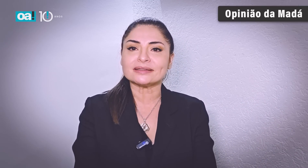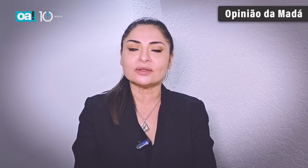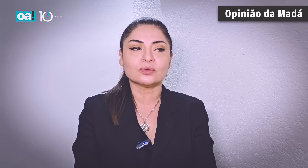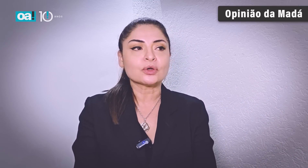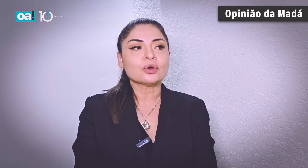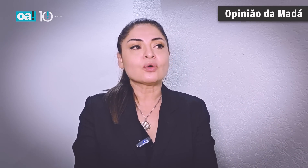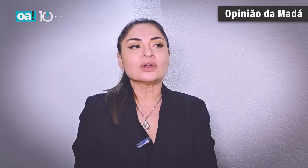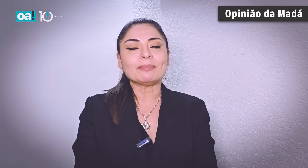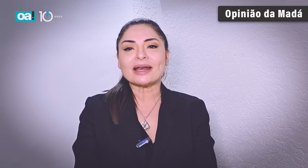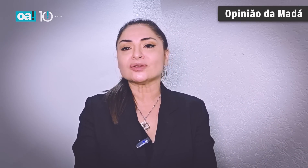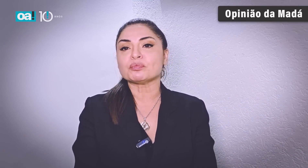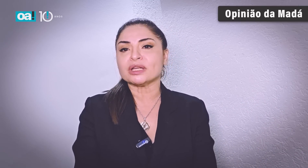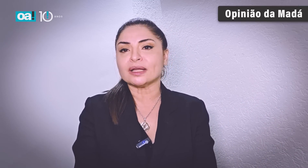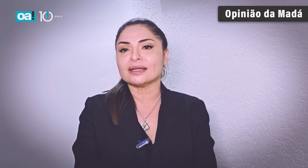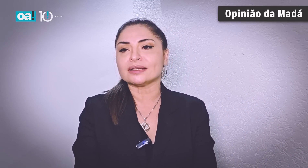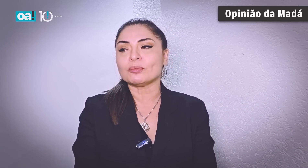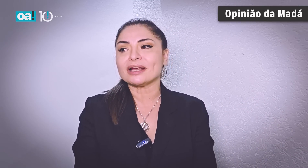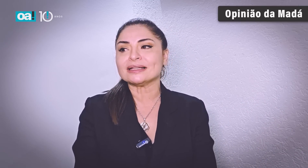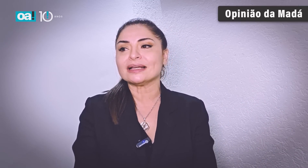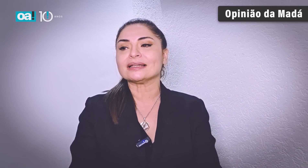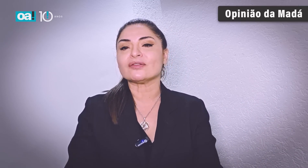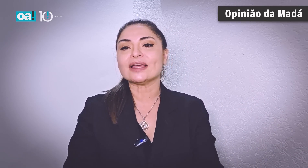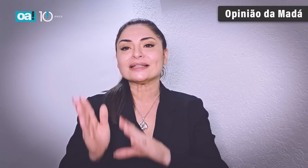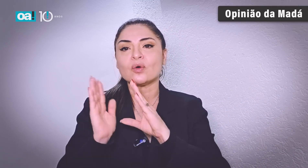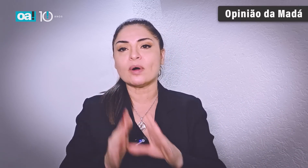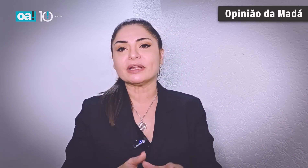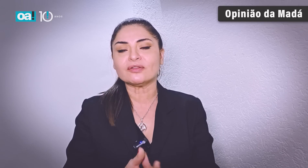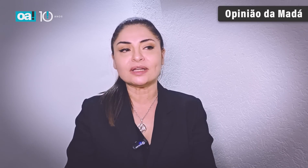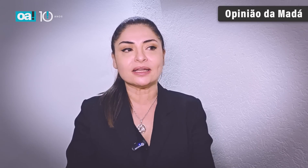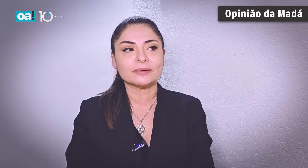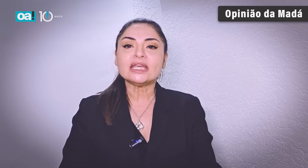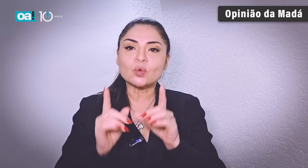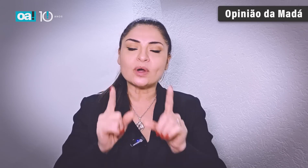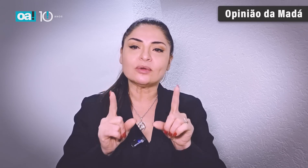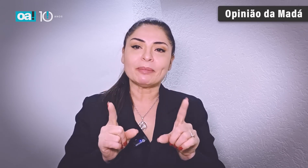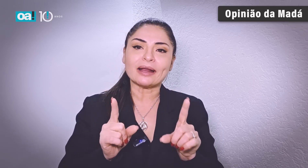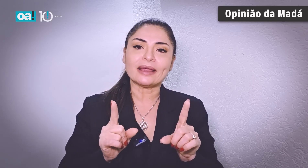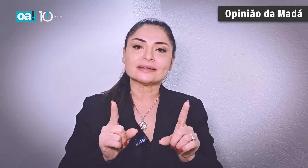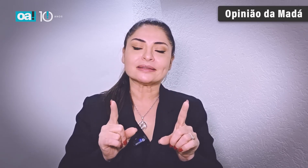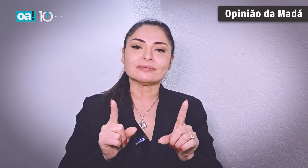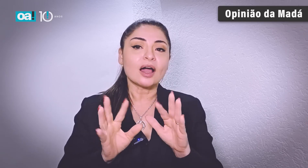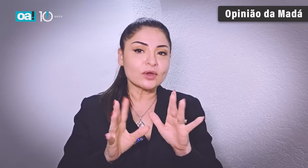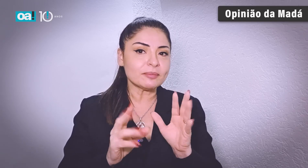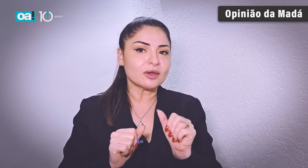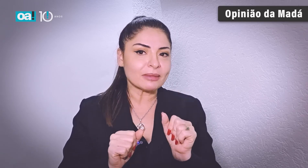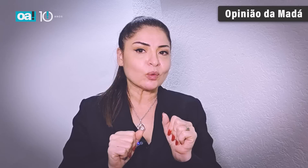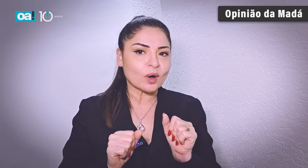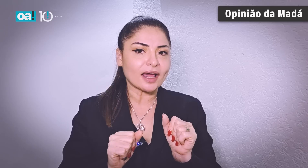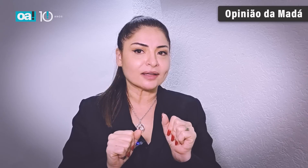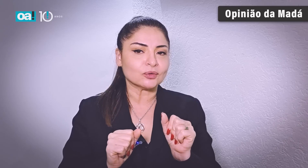no Brasil. Quando aparece um pilantra, o brasileiro atravessa a rua para defender. E quando aparece alguém